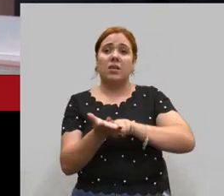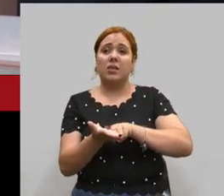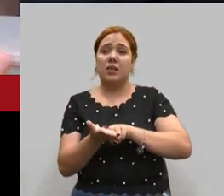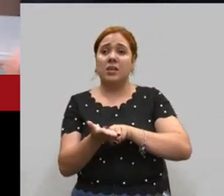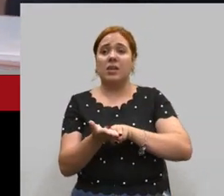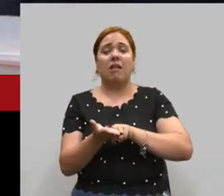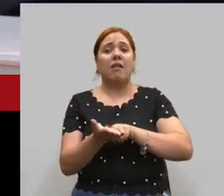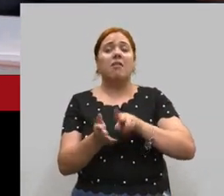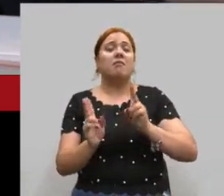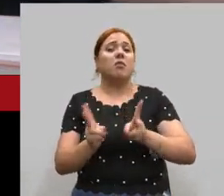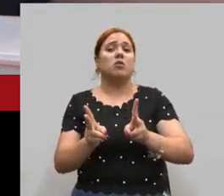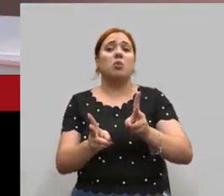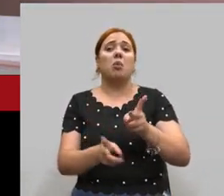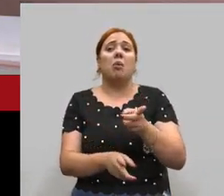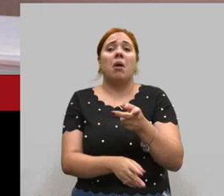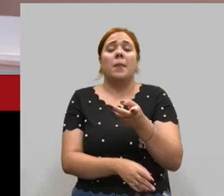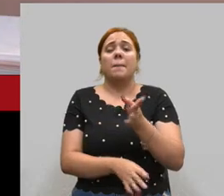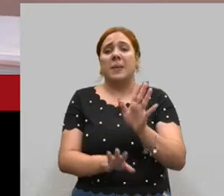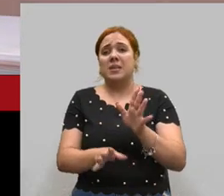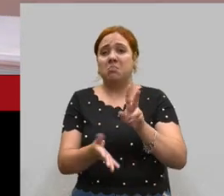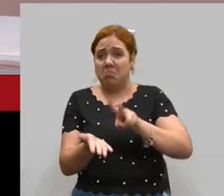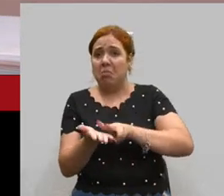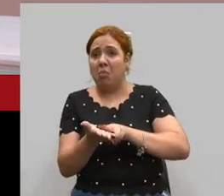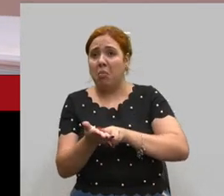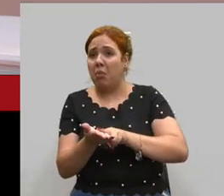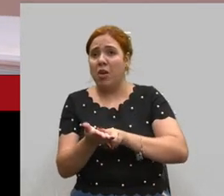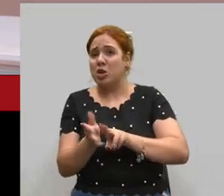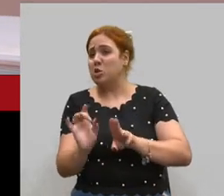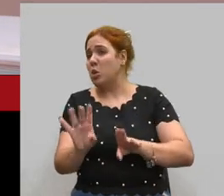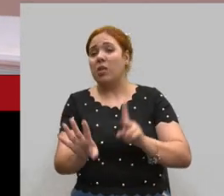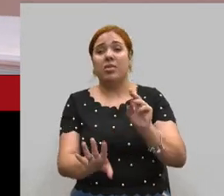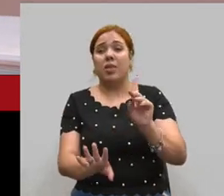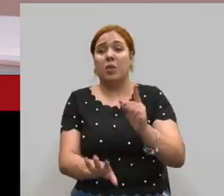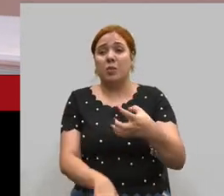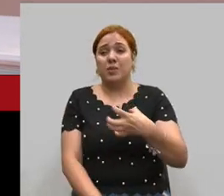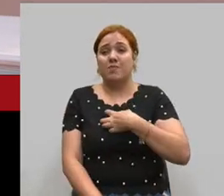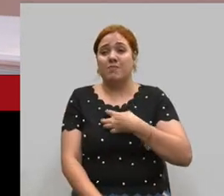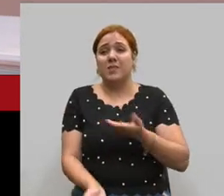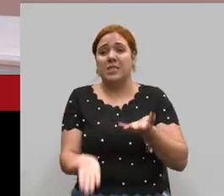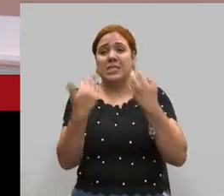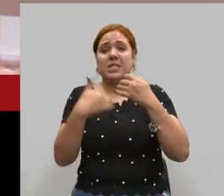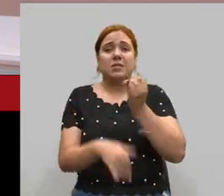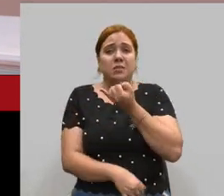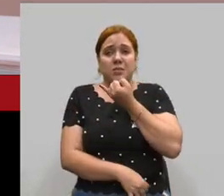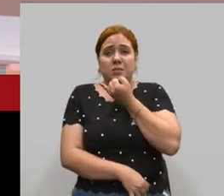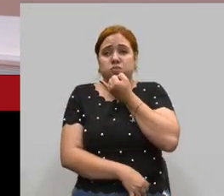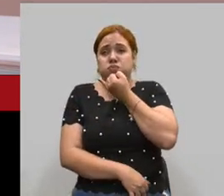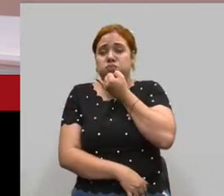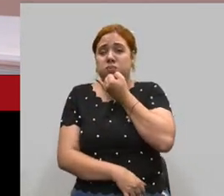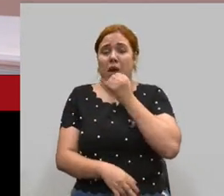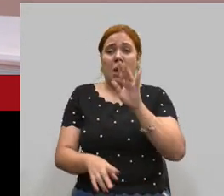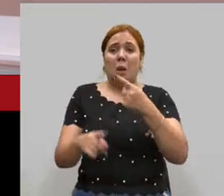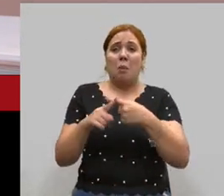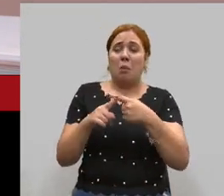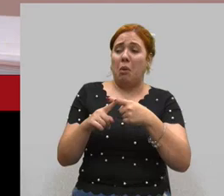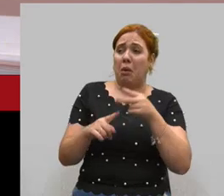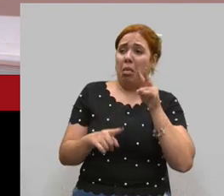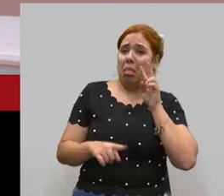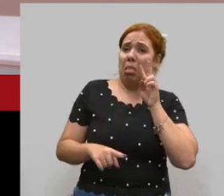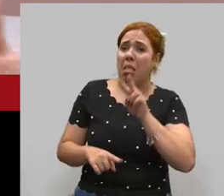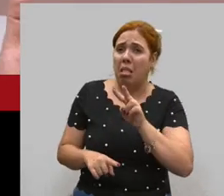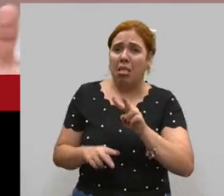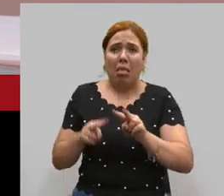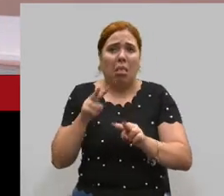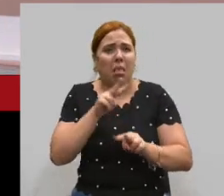tristeza que aquilo causou com as pessoas eu costumo dizer que atitudes como essa da deputada e dentre